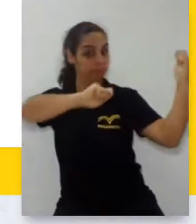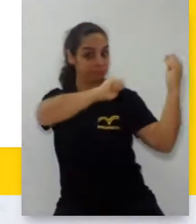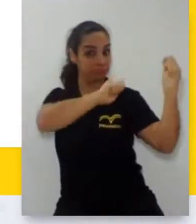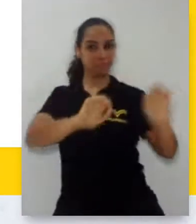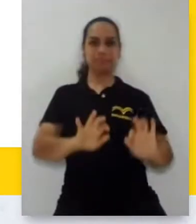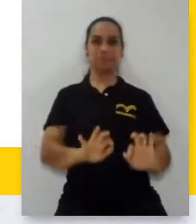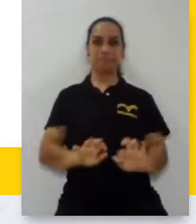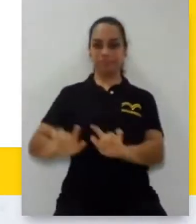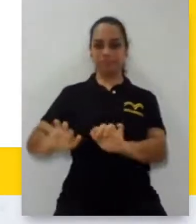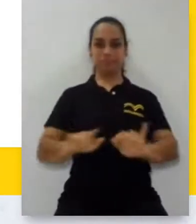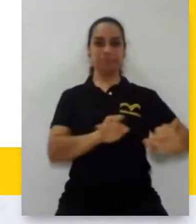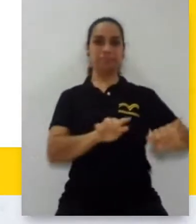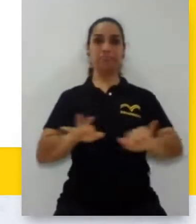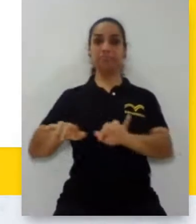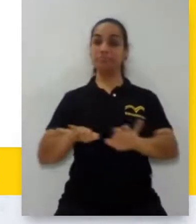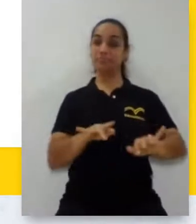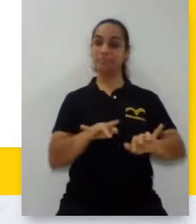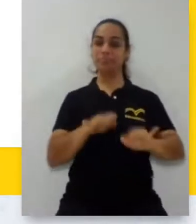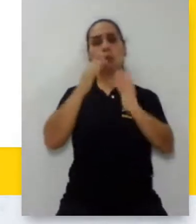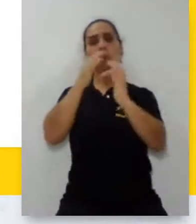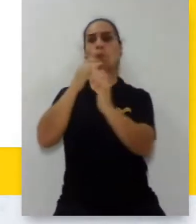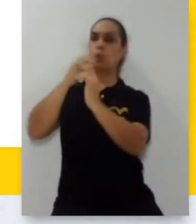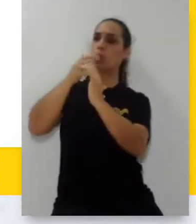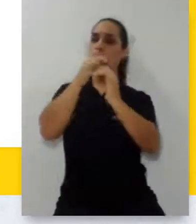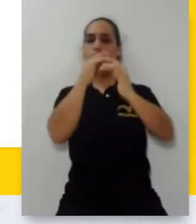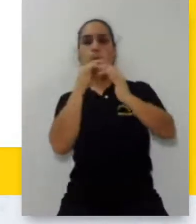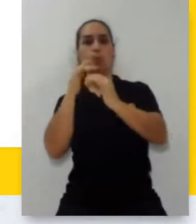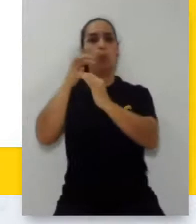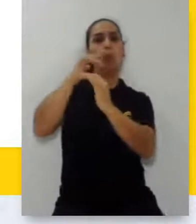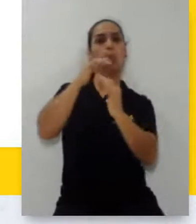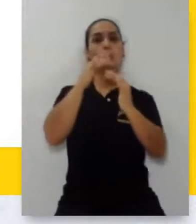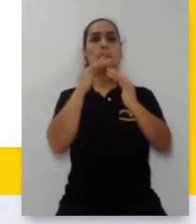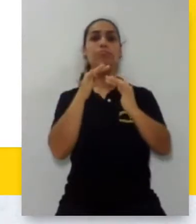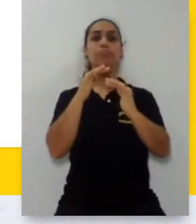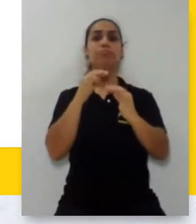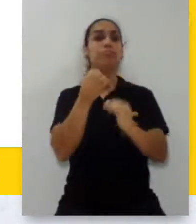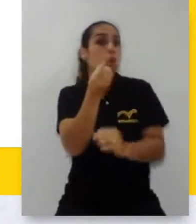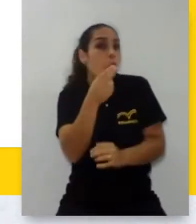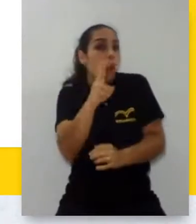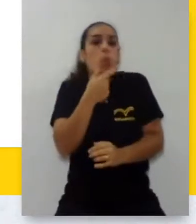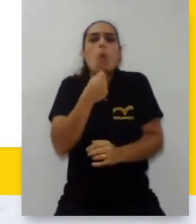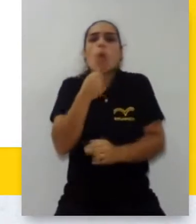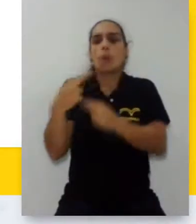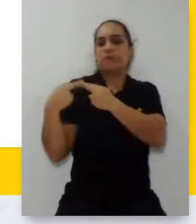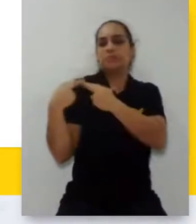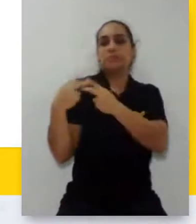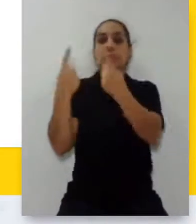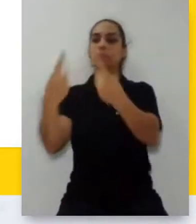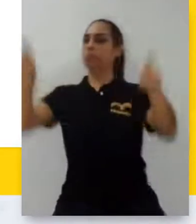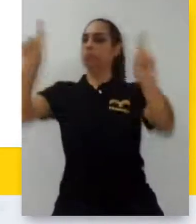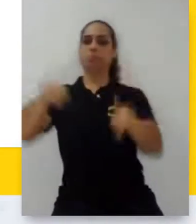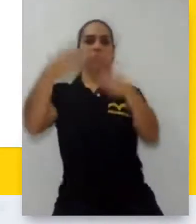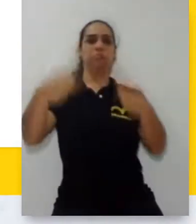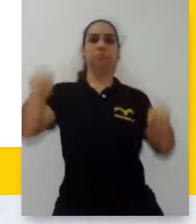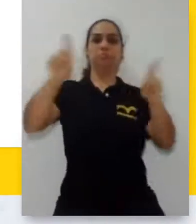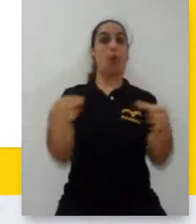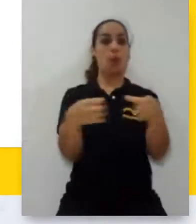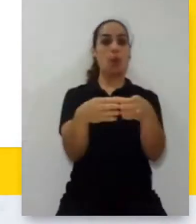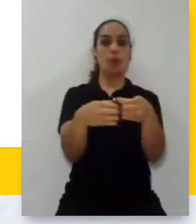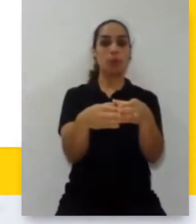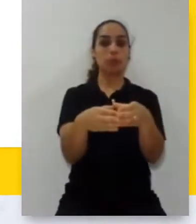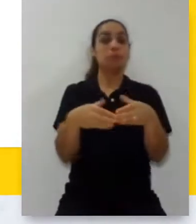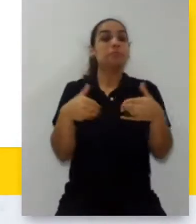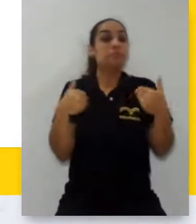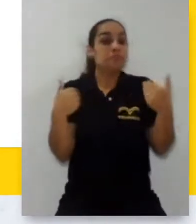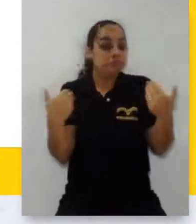na percussão, ou vocês gostariam de ser o maestro, regendo, né, toda essa orquestra? Imaginem-se vocês